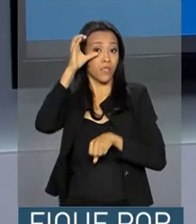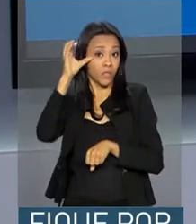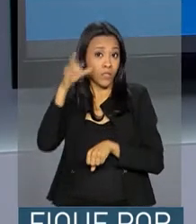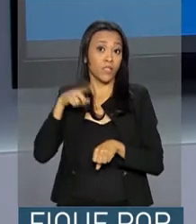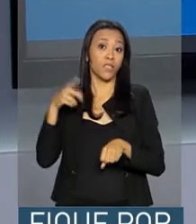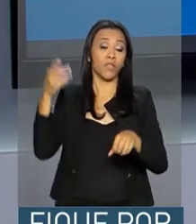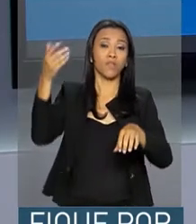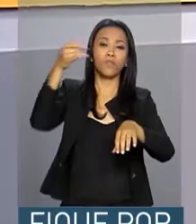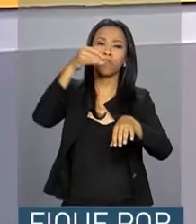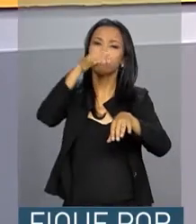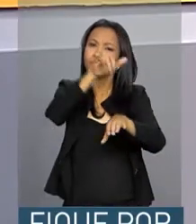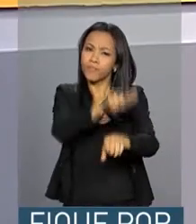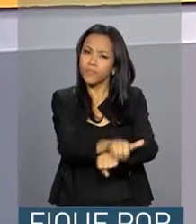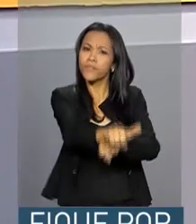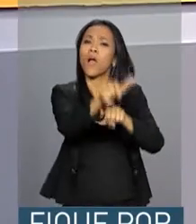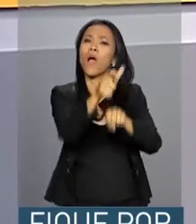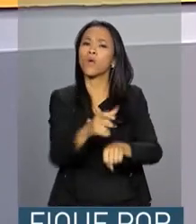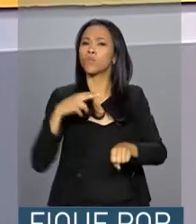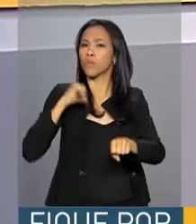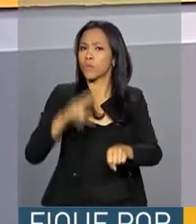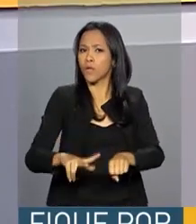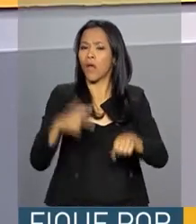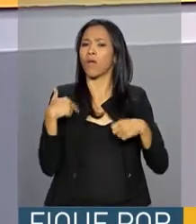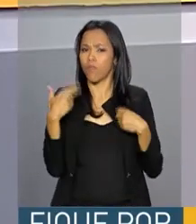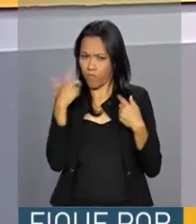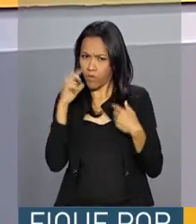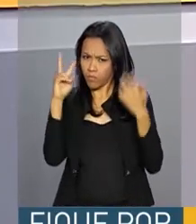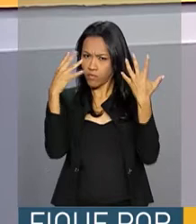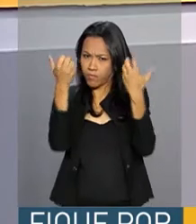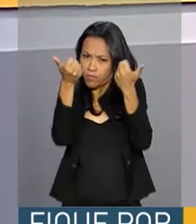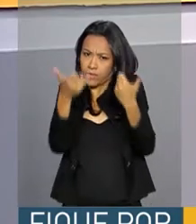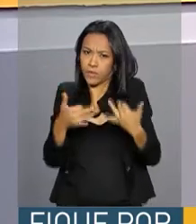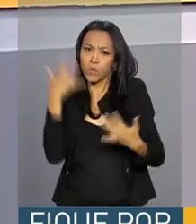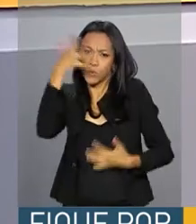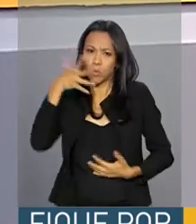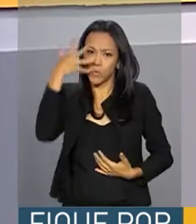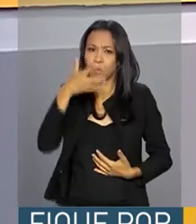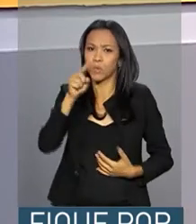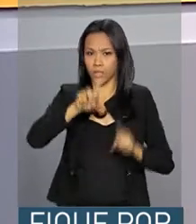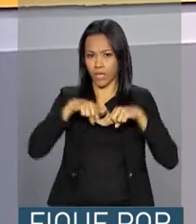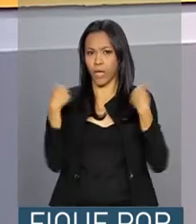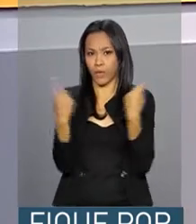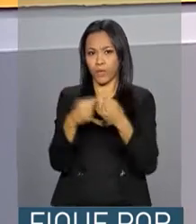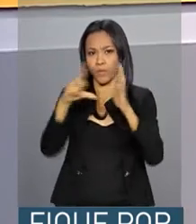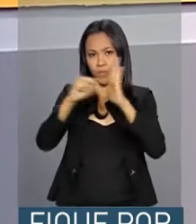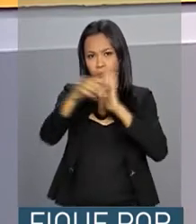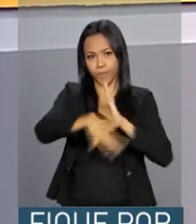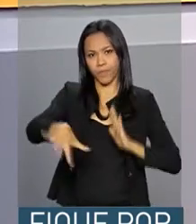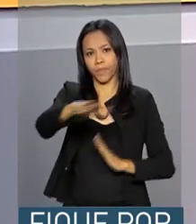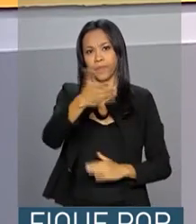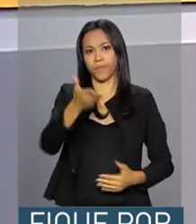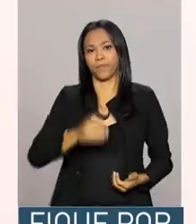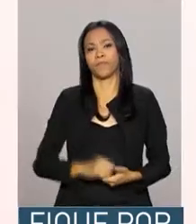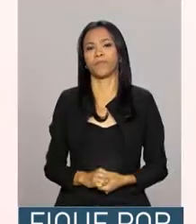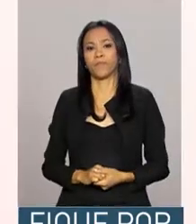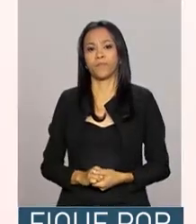portugal vamos ver o discurso do presidente temer durante a reunião no palácio da alvorada